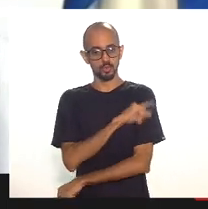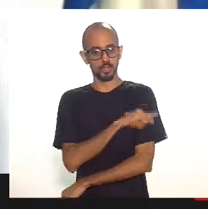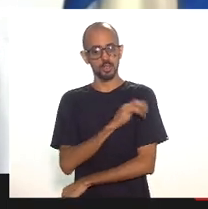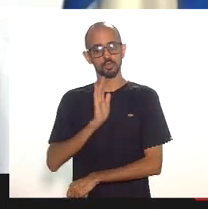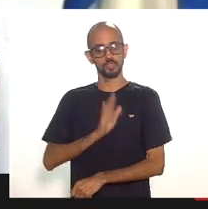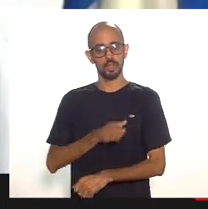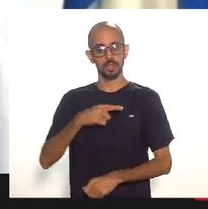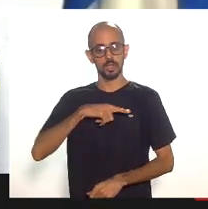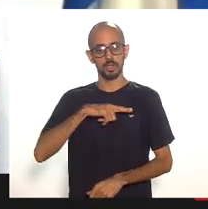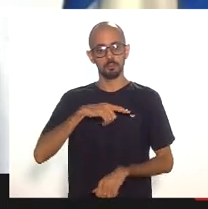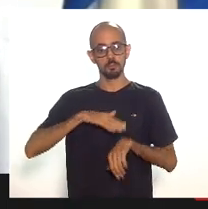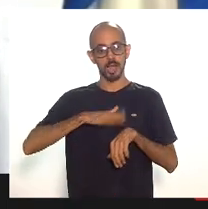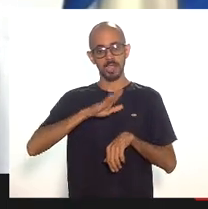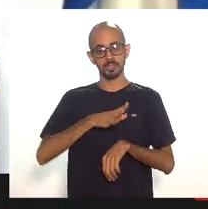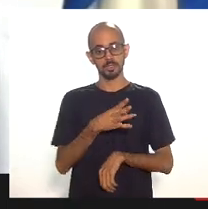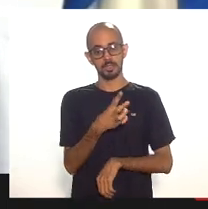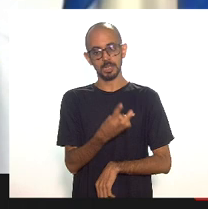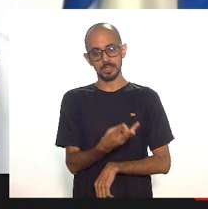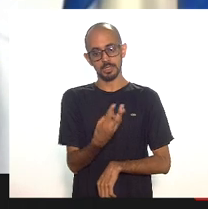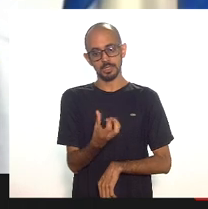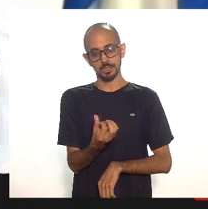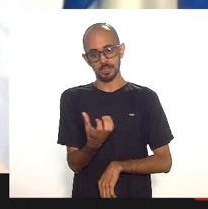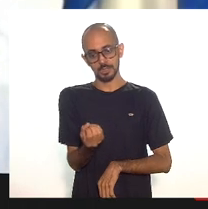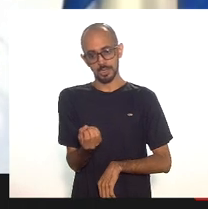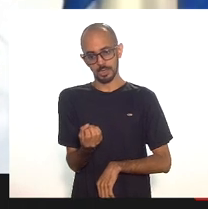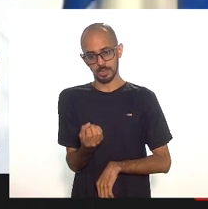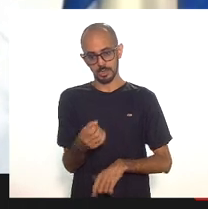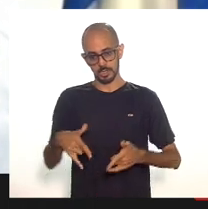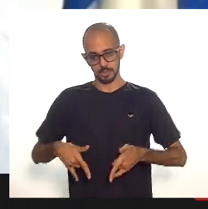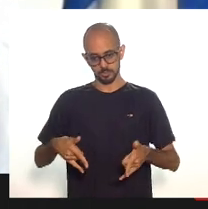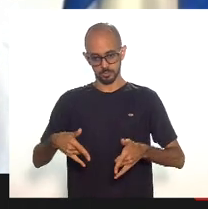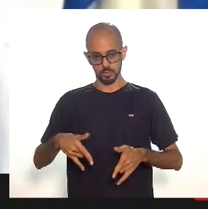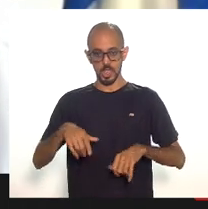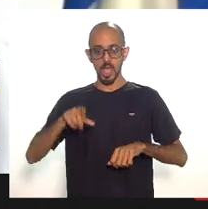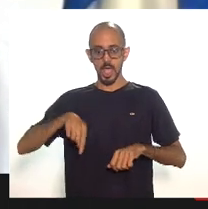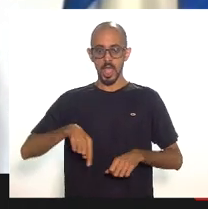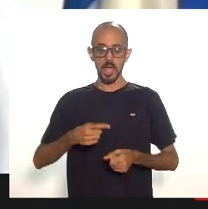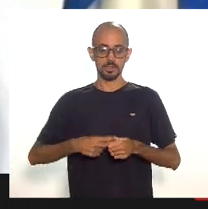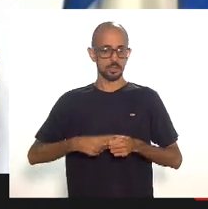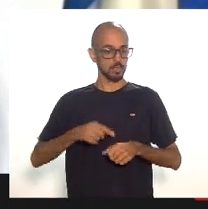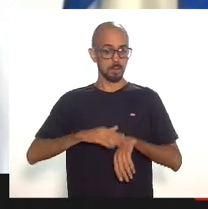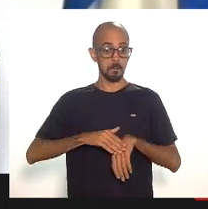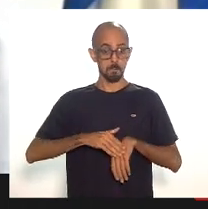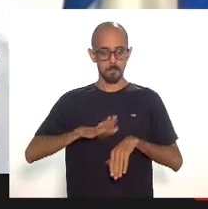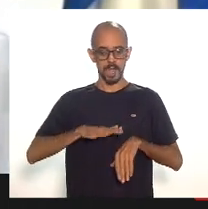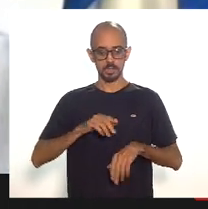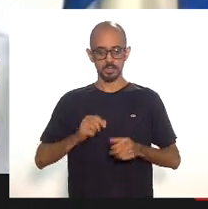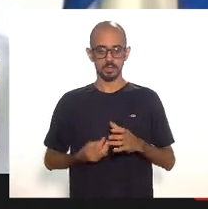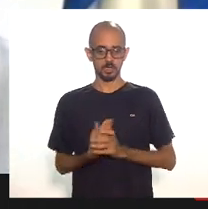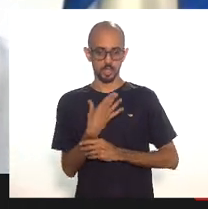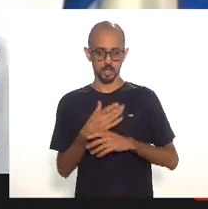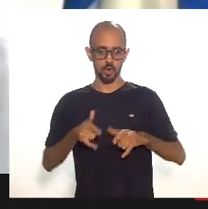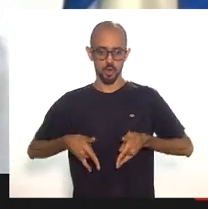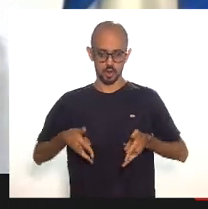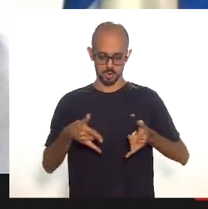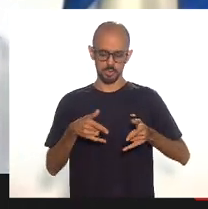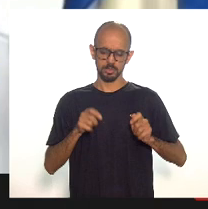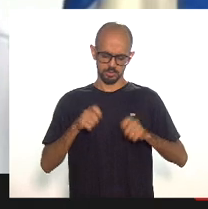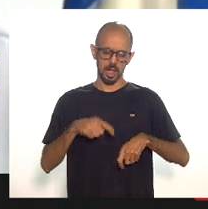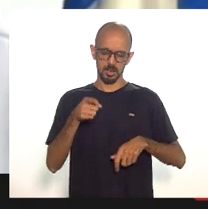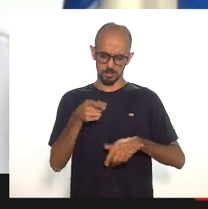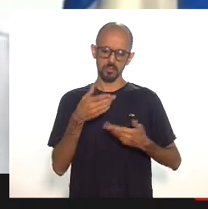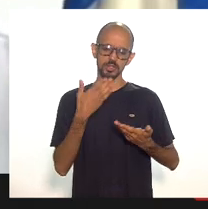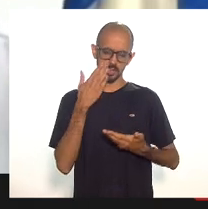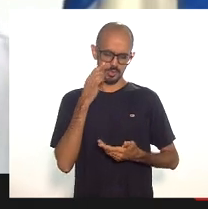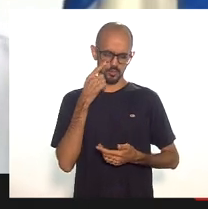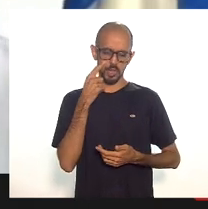leitos aí desde janeiro para cá. Foi o ente federado que mais abriu, e nas comparações ali, vocês podem olhar. E a gente